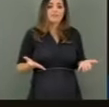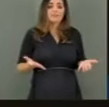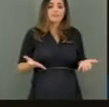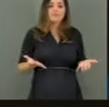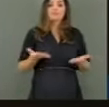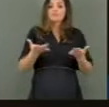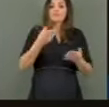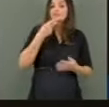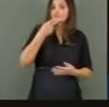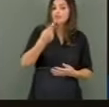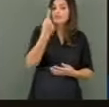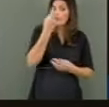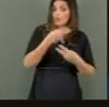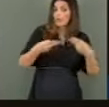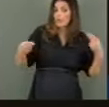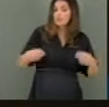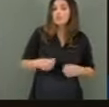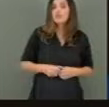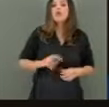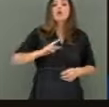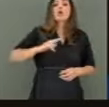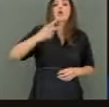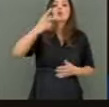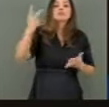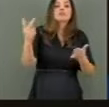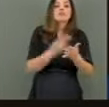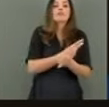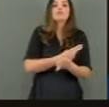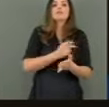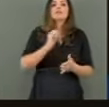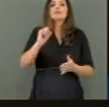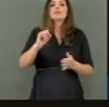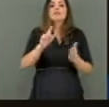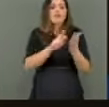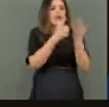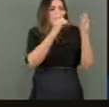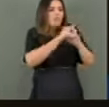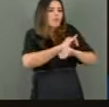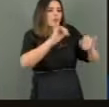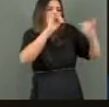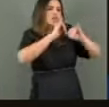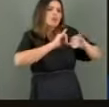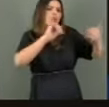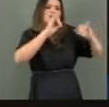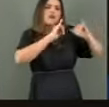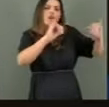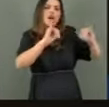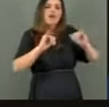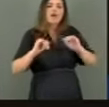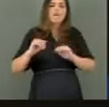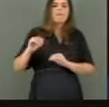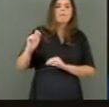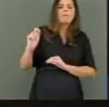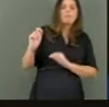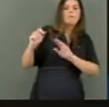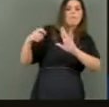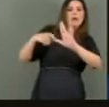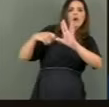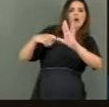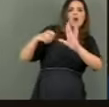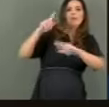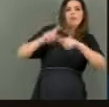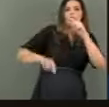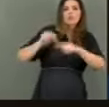Eu vou dizer uma coisa: uma das consequências dessa associação publicitária da maconha como produto natural